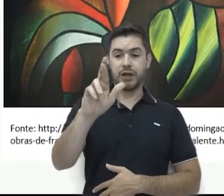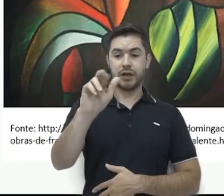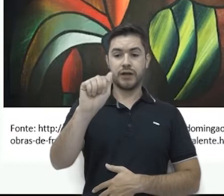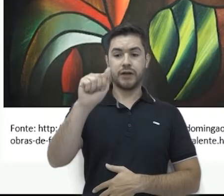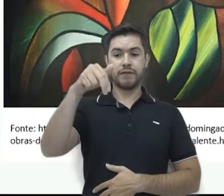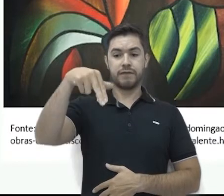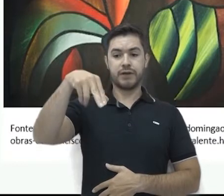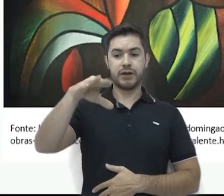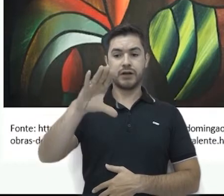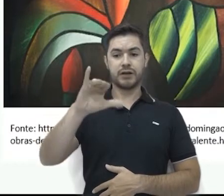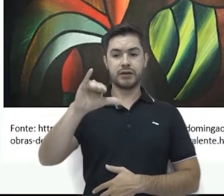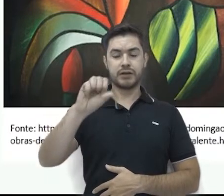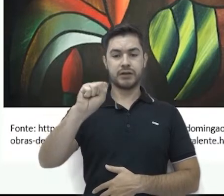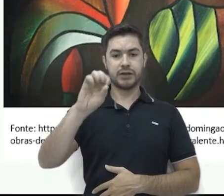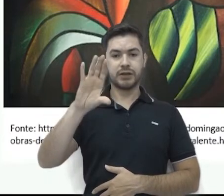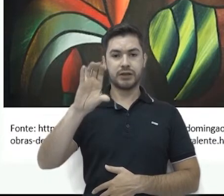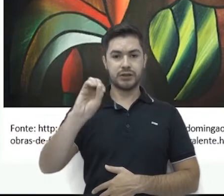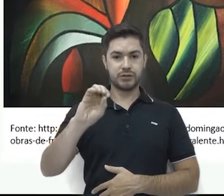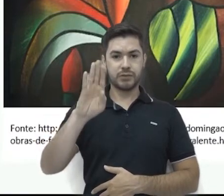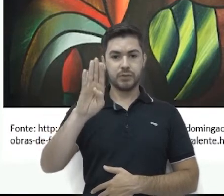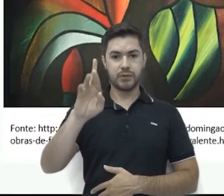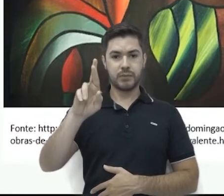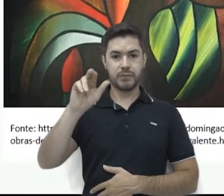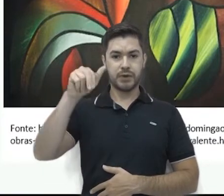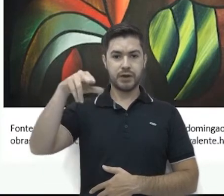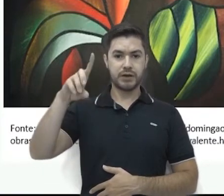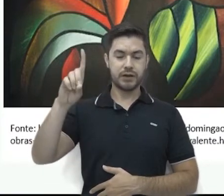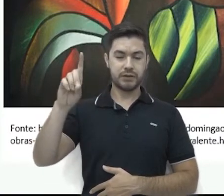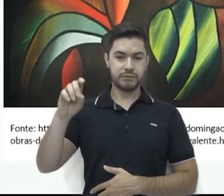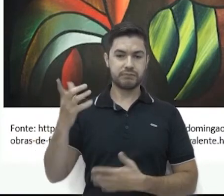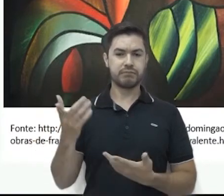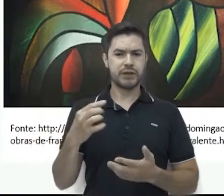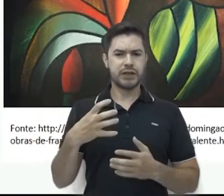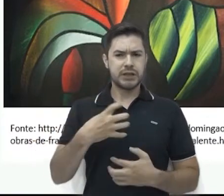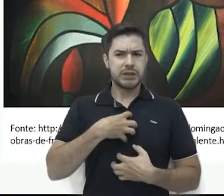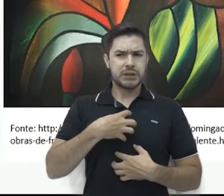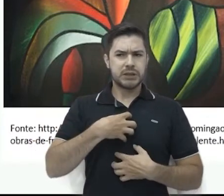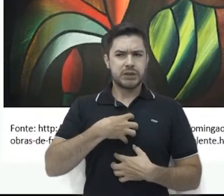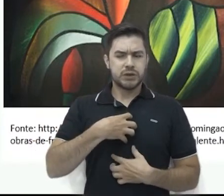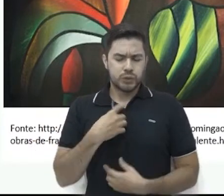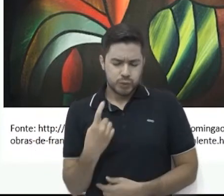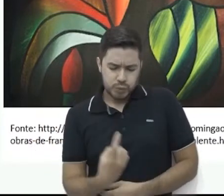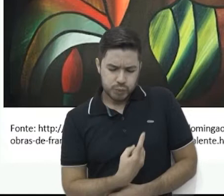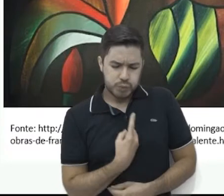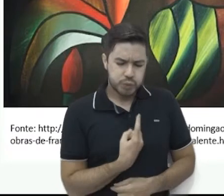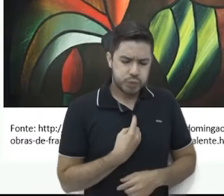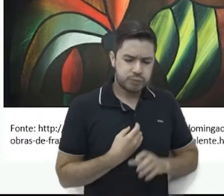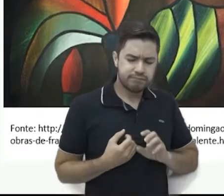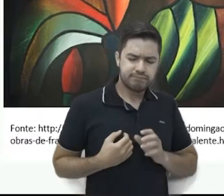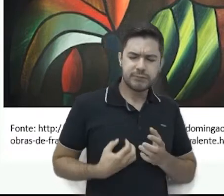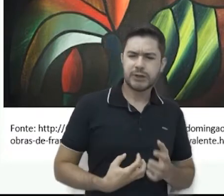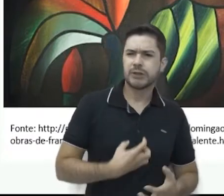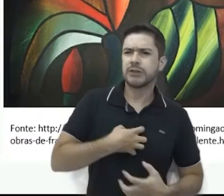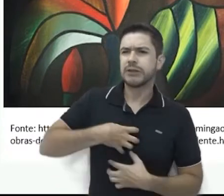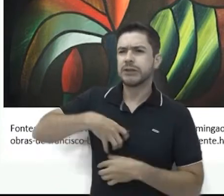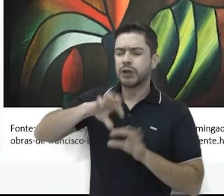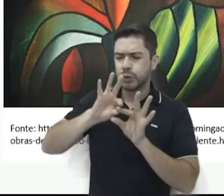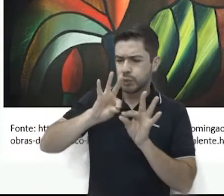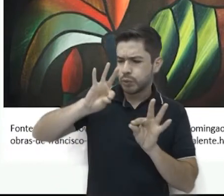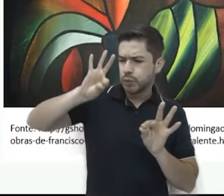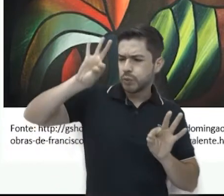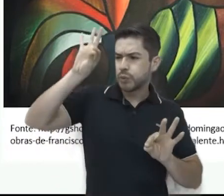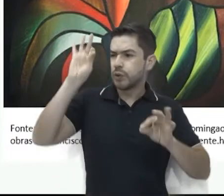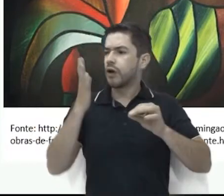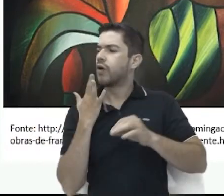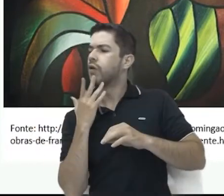pernambucano, a pintura abstrata ela apresenta sentimentos do íntimo do artista, apresenta linhas, cores